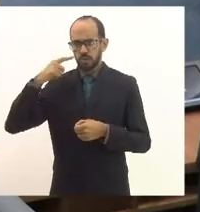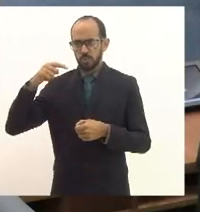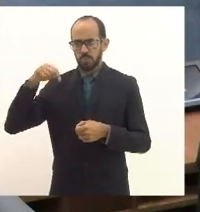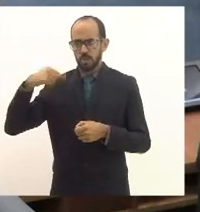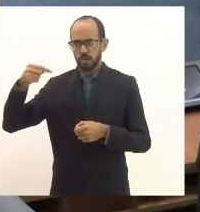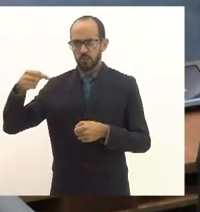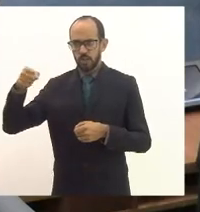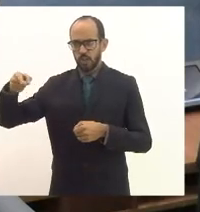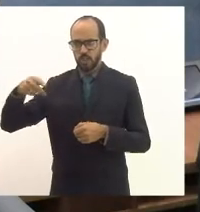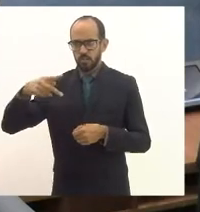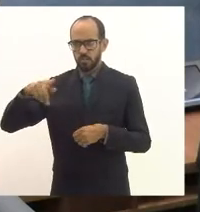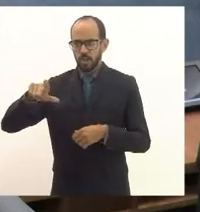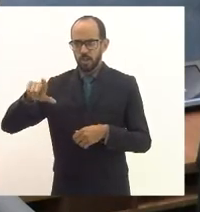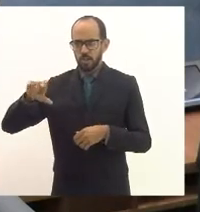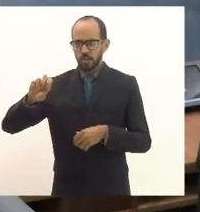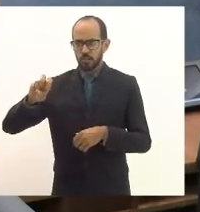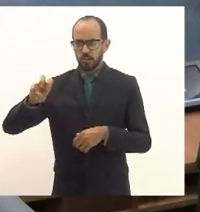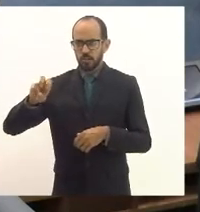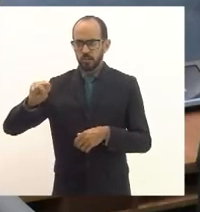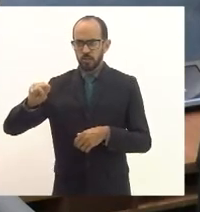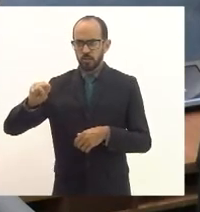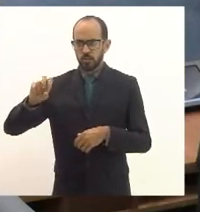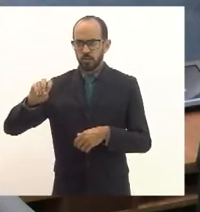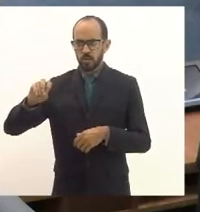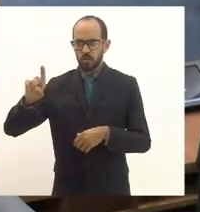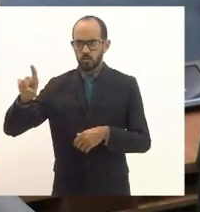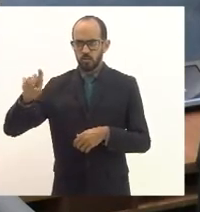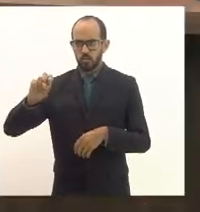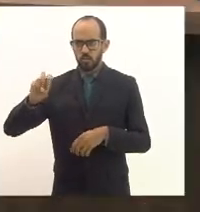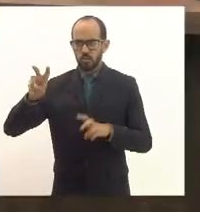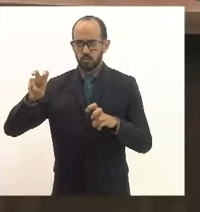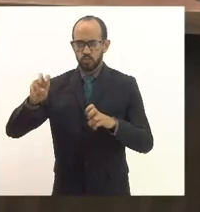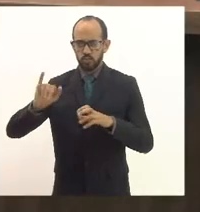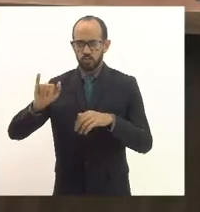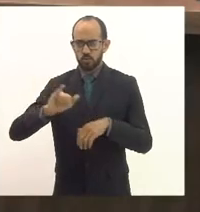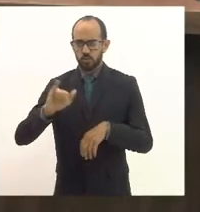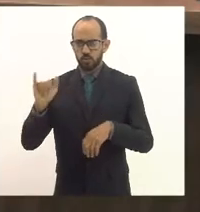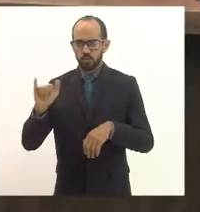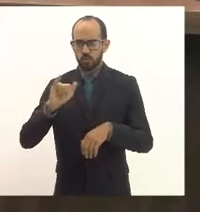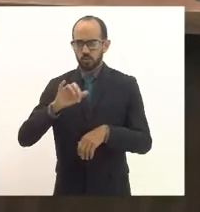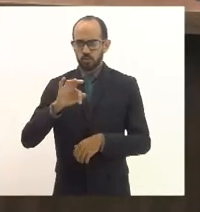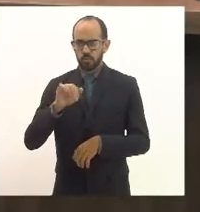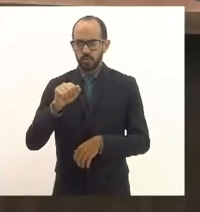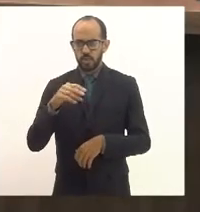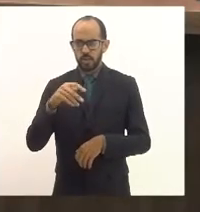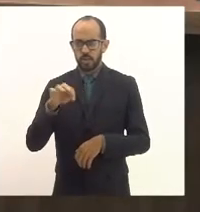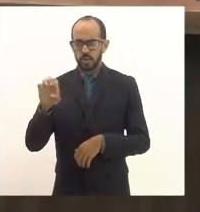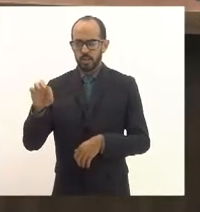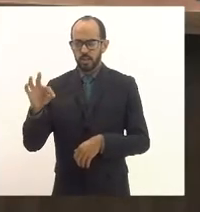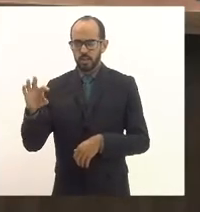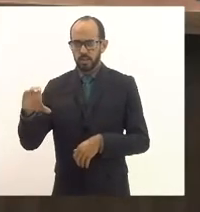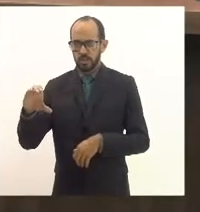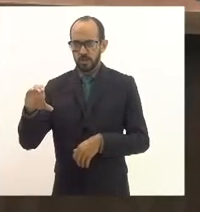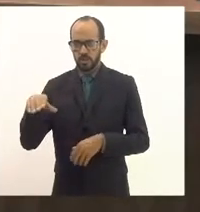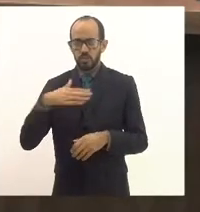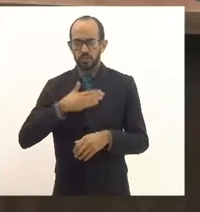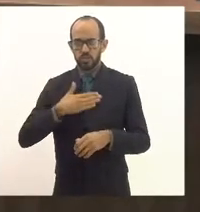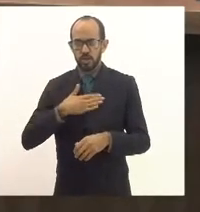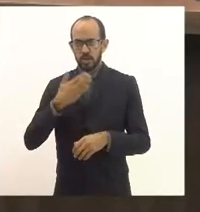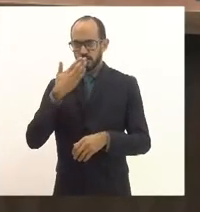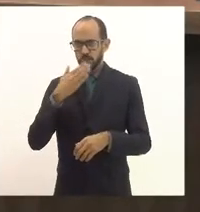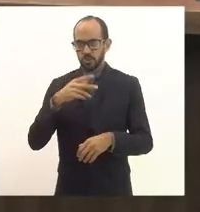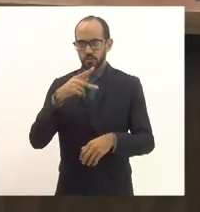PL 5801, que diz respeito aos instrutores da FAETEC, gostaria de pedir a Vossa Excelência também que trouxesse o